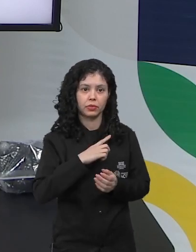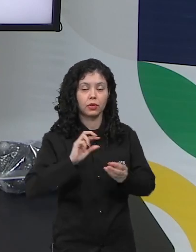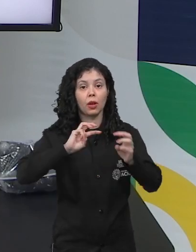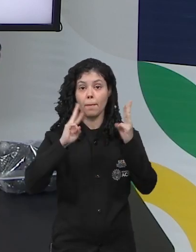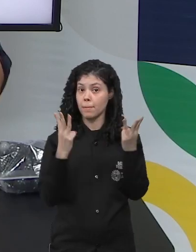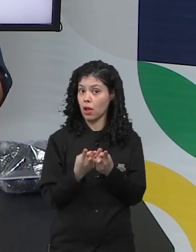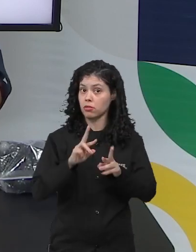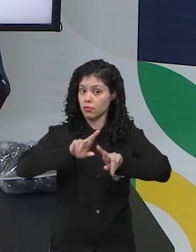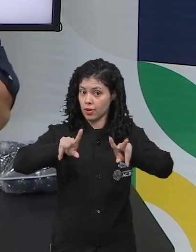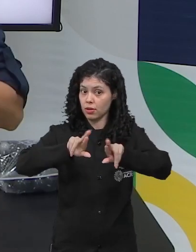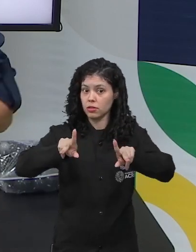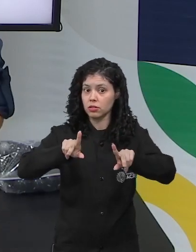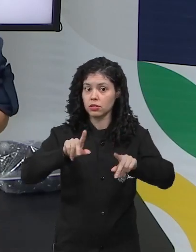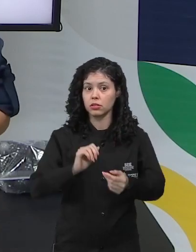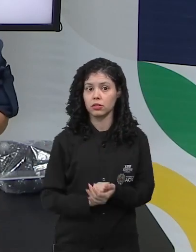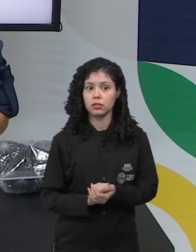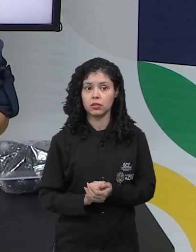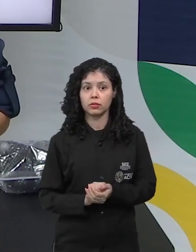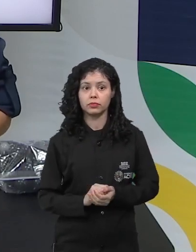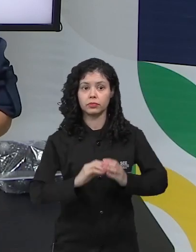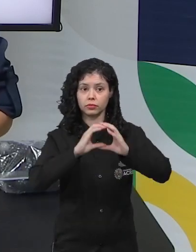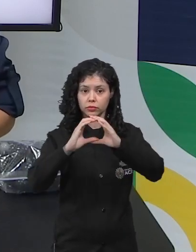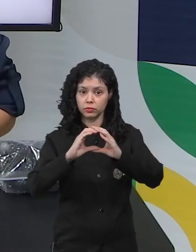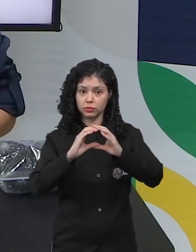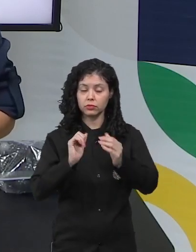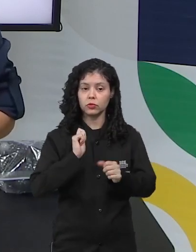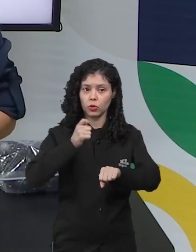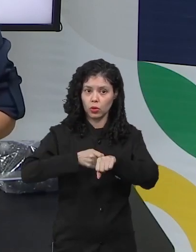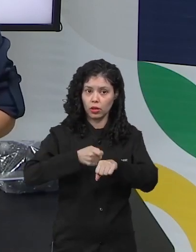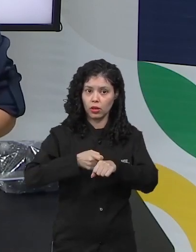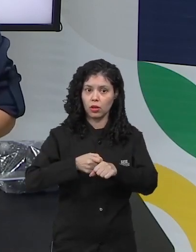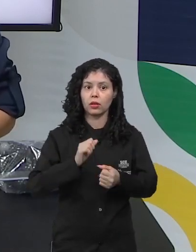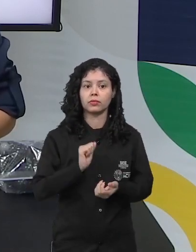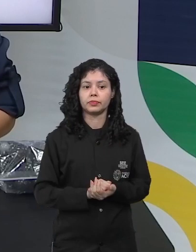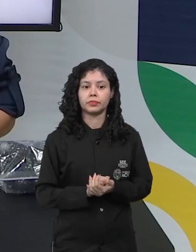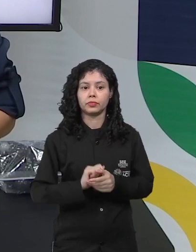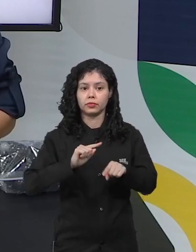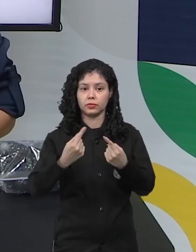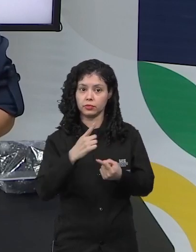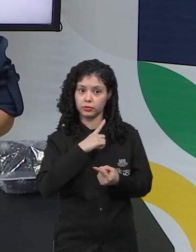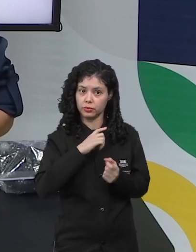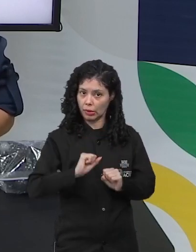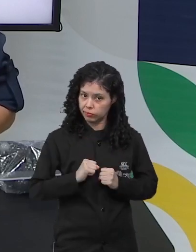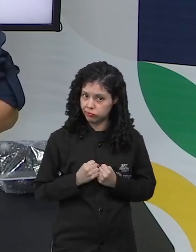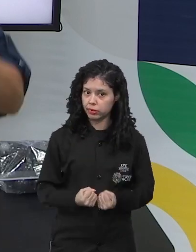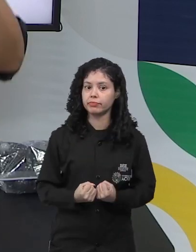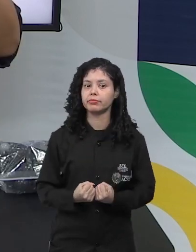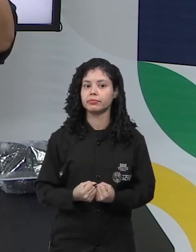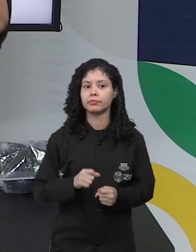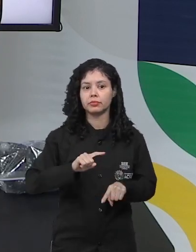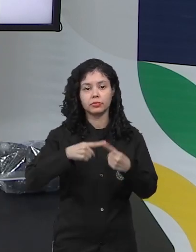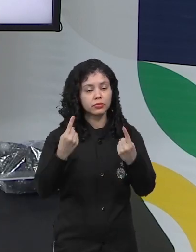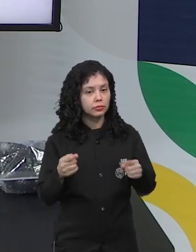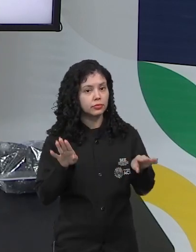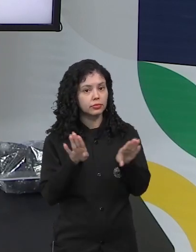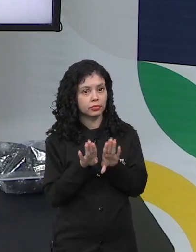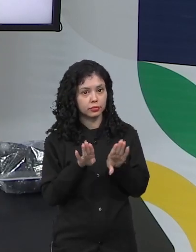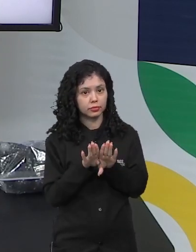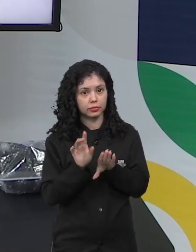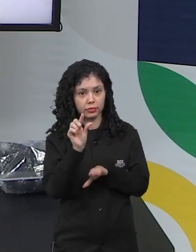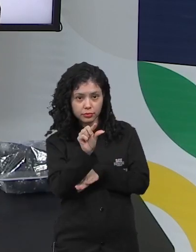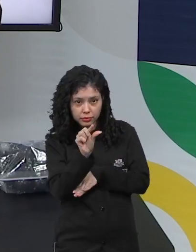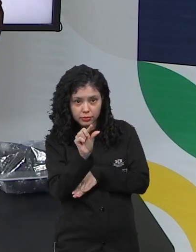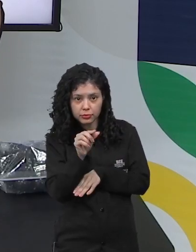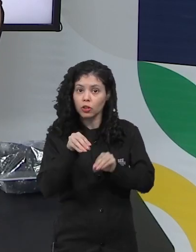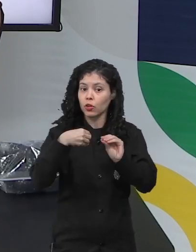massas diferentes. Então, essa bolinha aqui de mármore, ela é maciça, né, ela é bem pesada. E essa bolinha aqui é uma bolinha